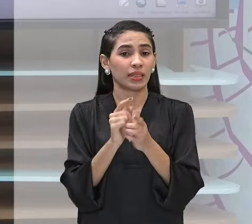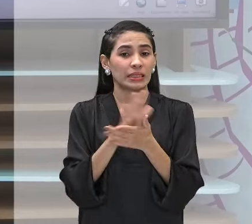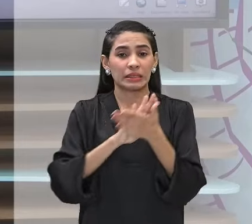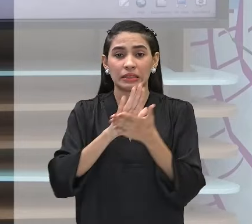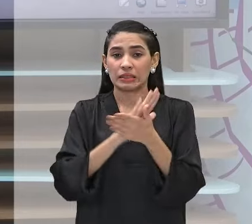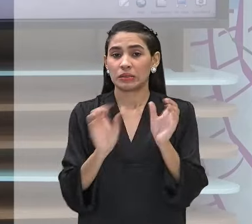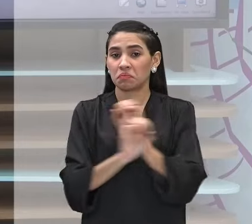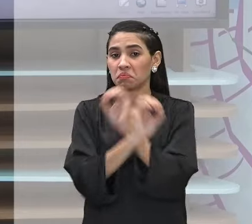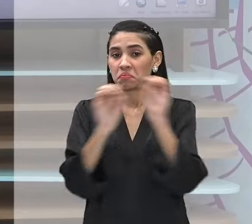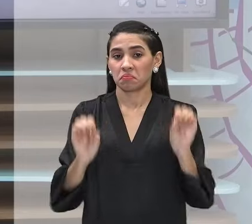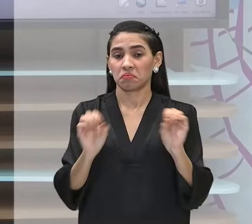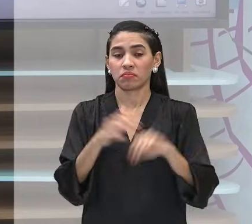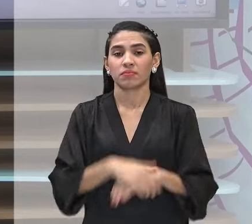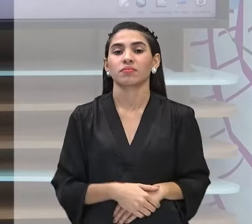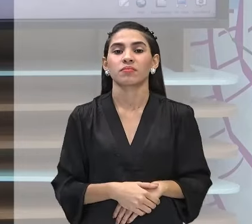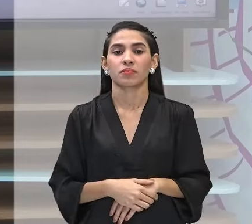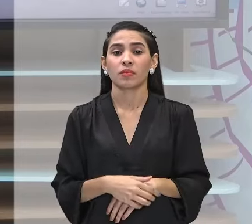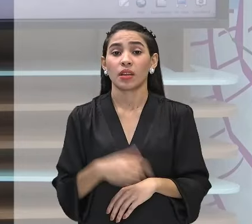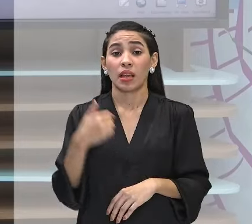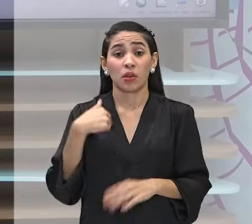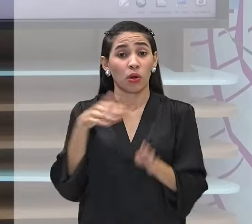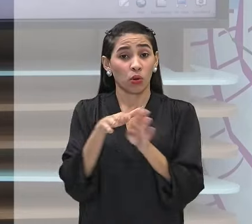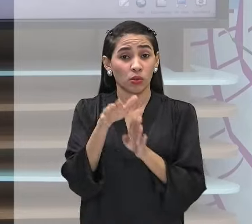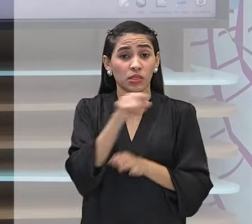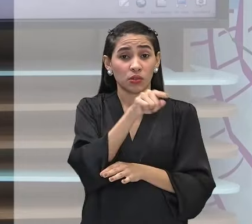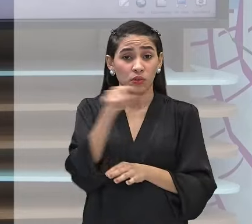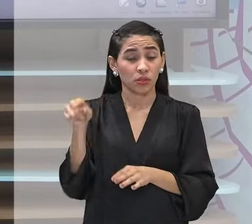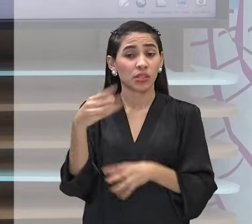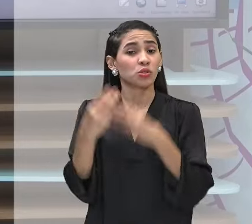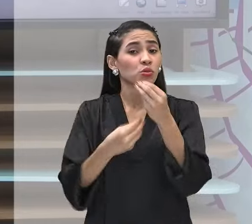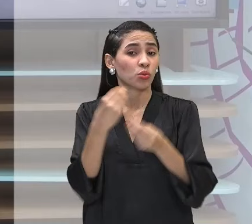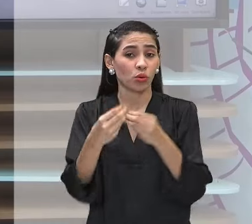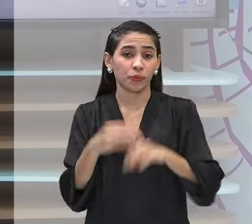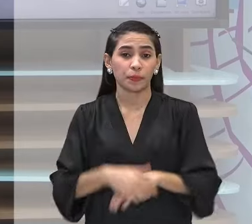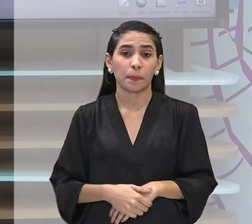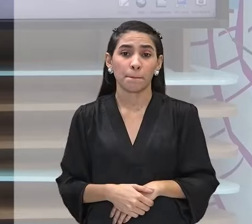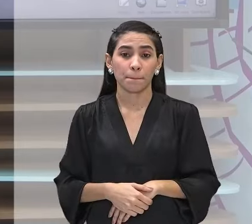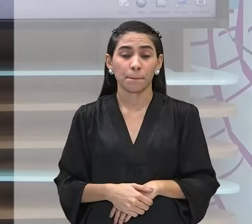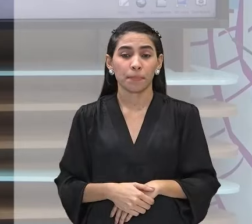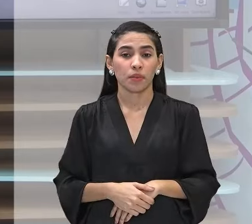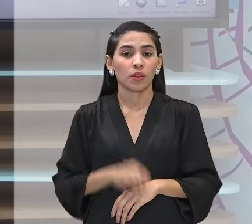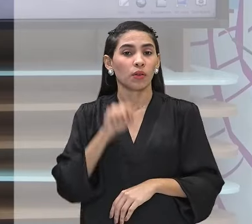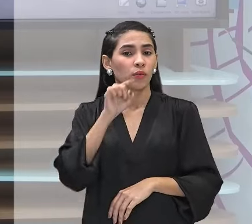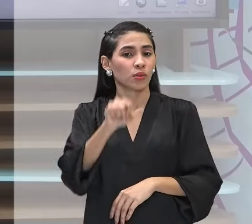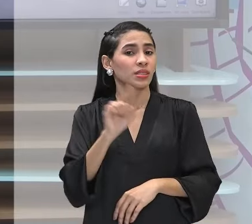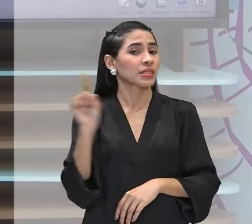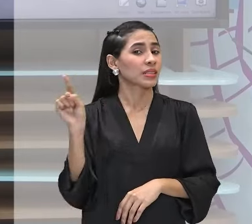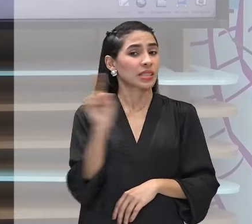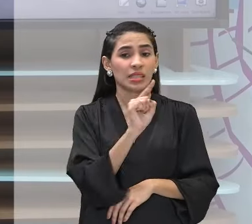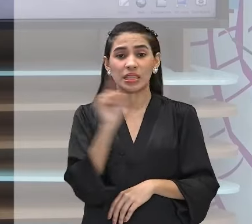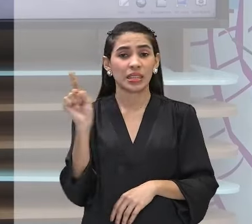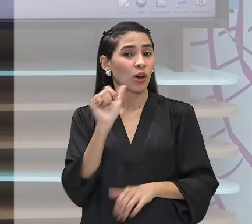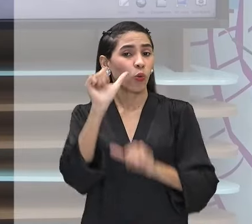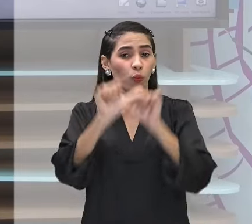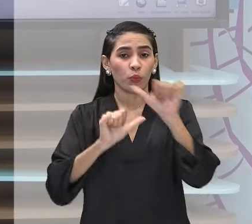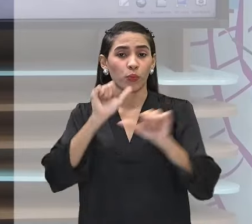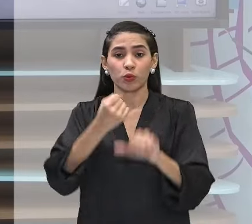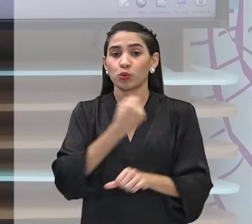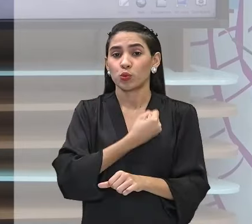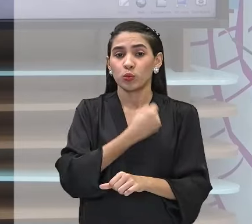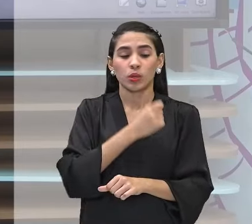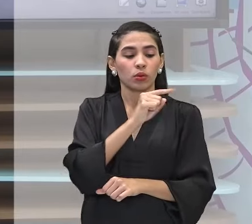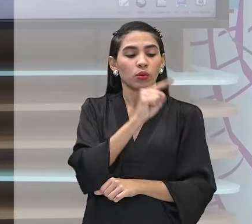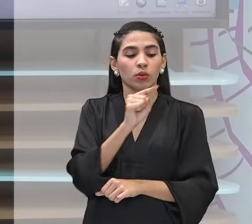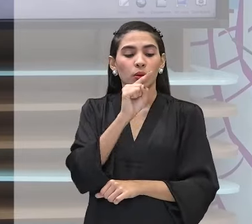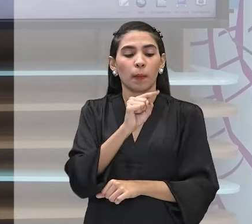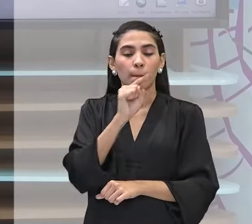nada o que que eu aconselho quando isso acontecer que você não mexa no valor de Pi Então trabalhe